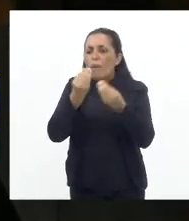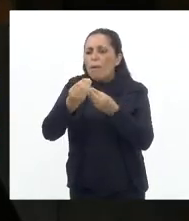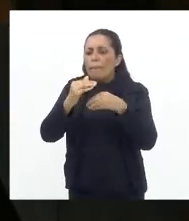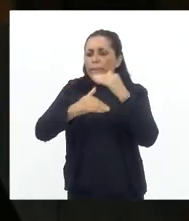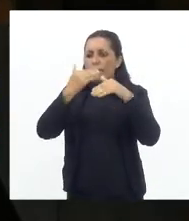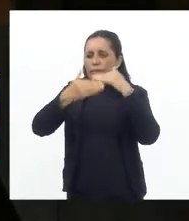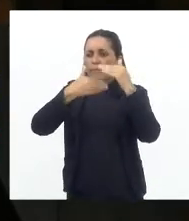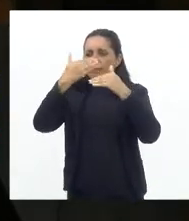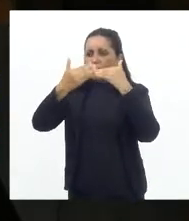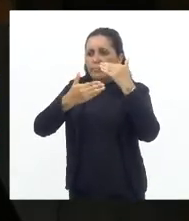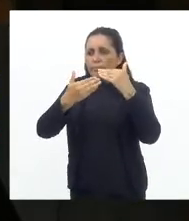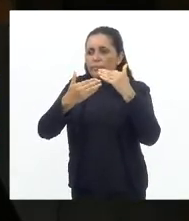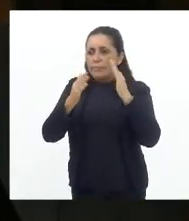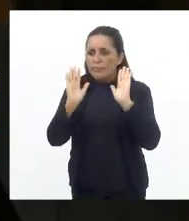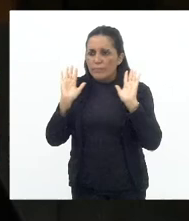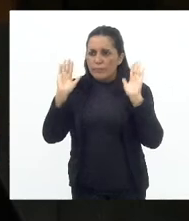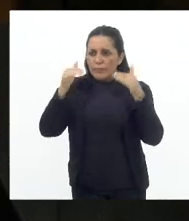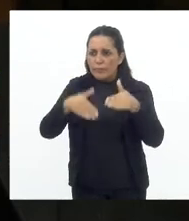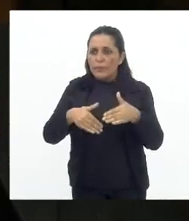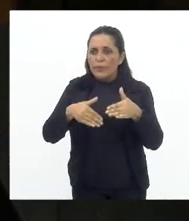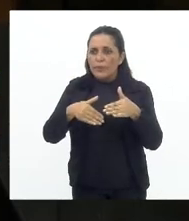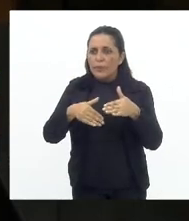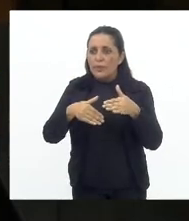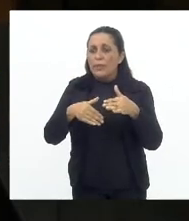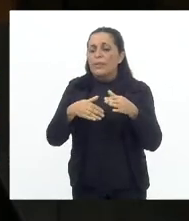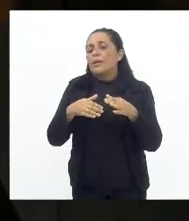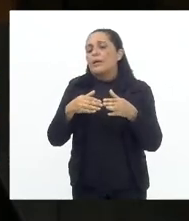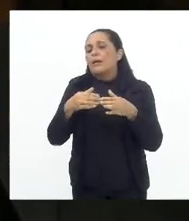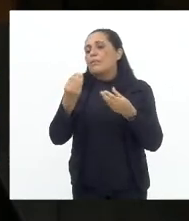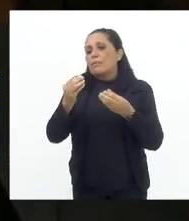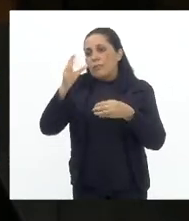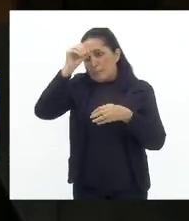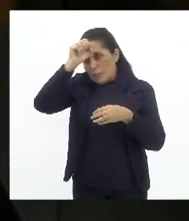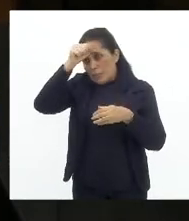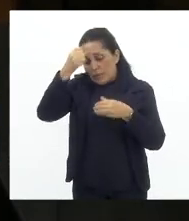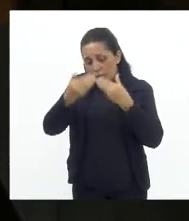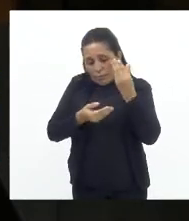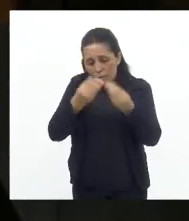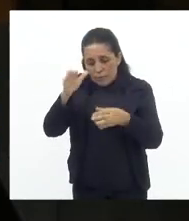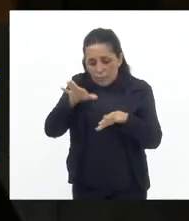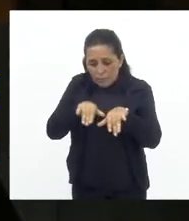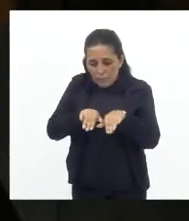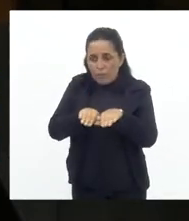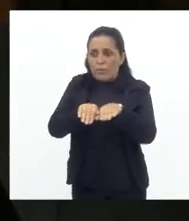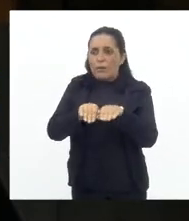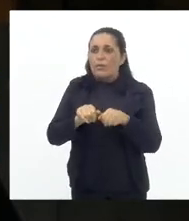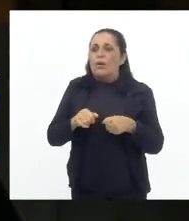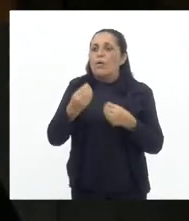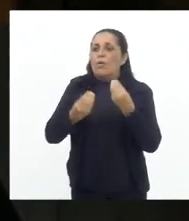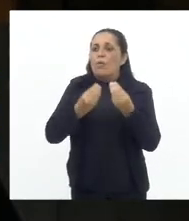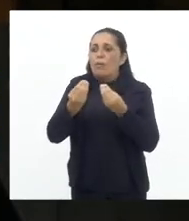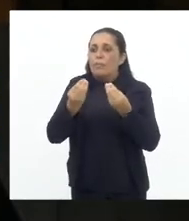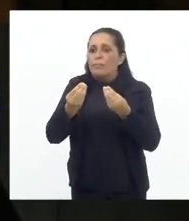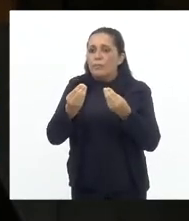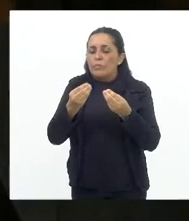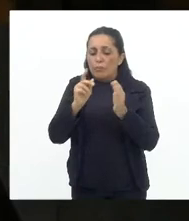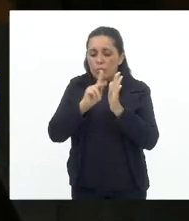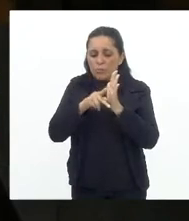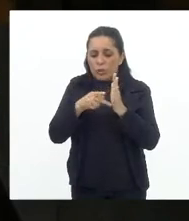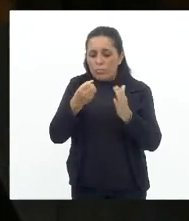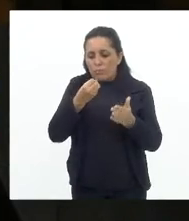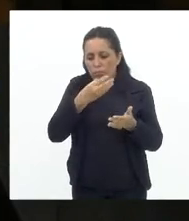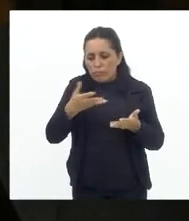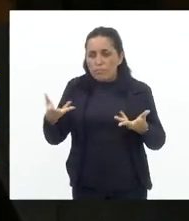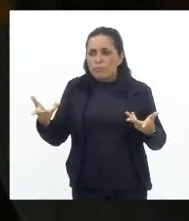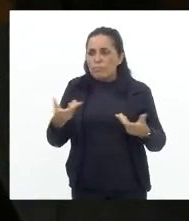né o Ofício né é necessária Têxtil e possam como nós debatemos aqui várias vezes inclusive alguns casos um projeto do nosso